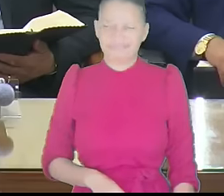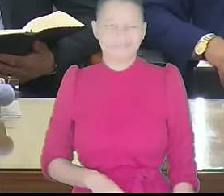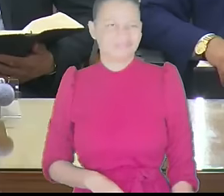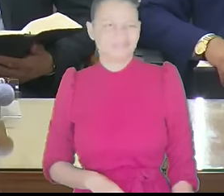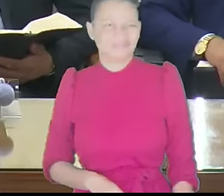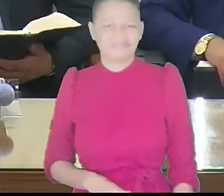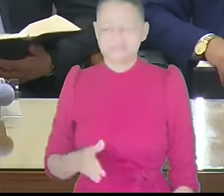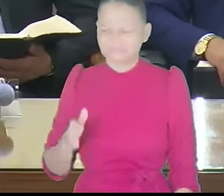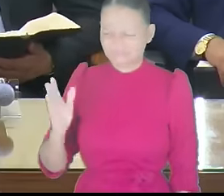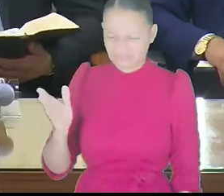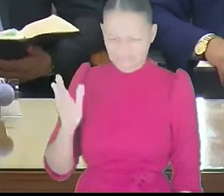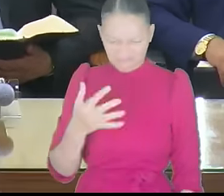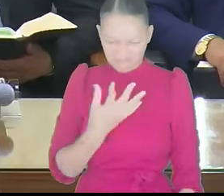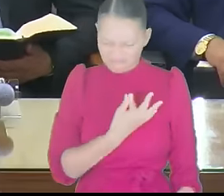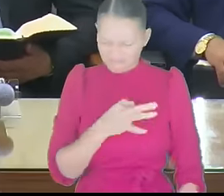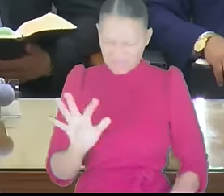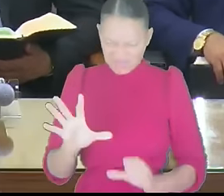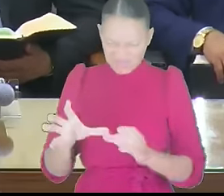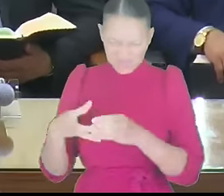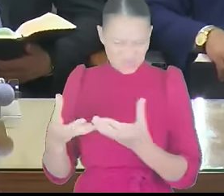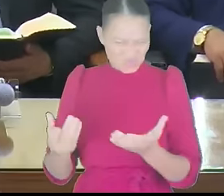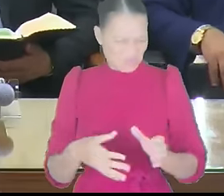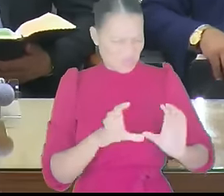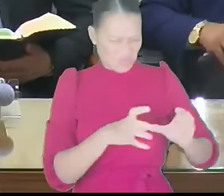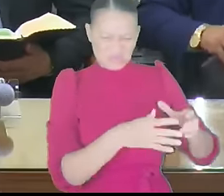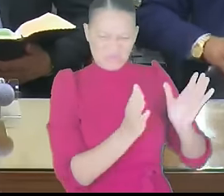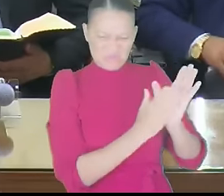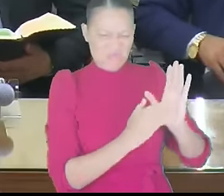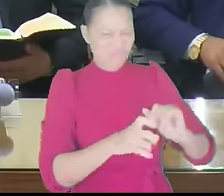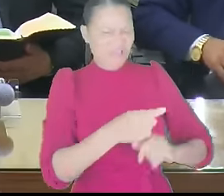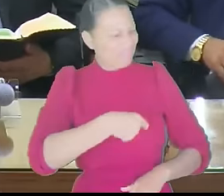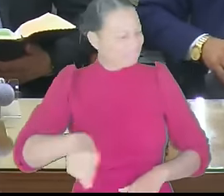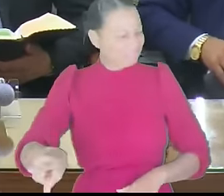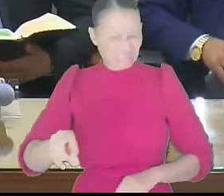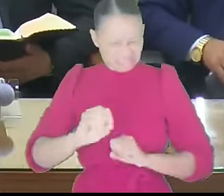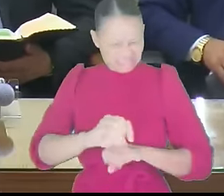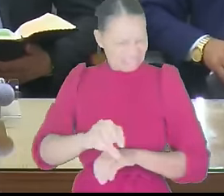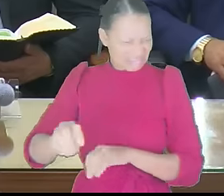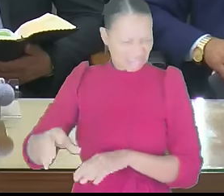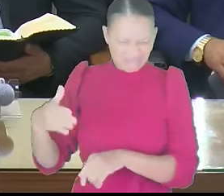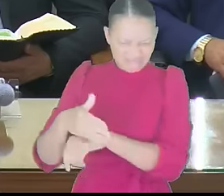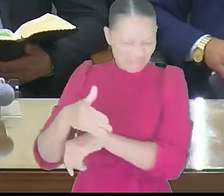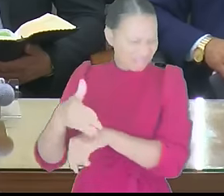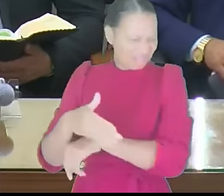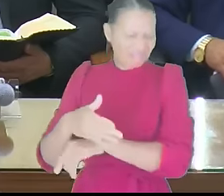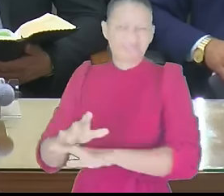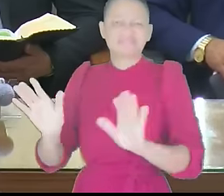Aquilo é uns fariseus, aquilo é uns escribas. Vão não, não congregue não.